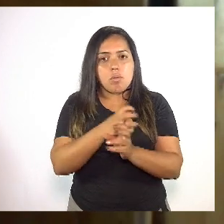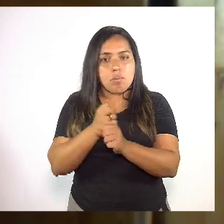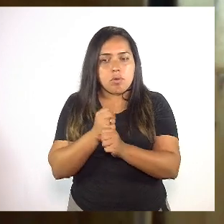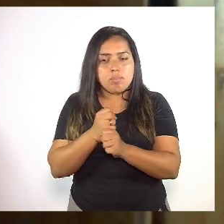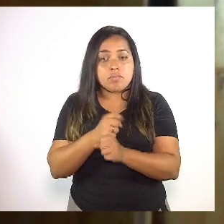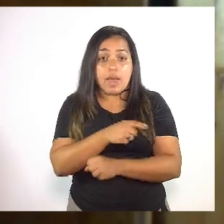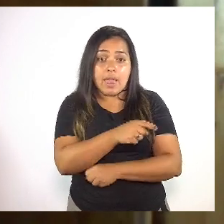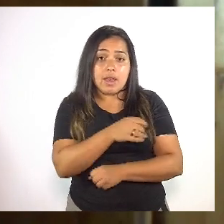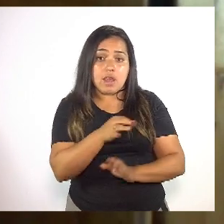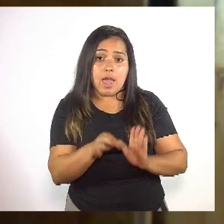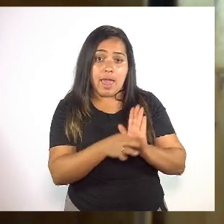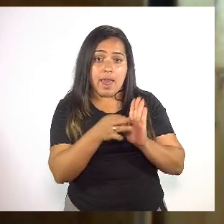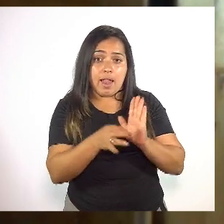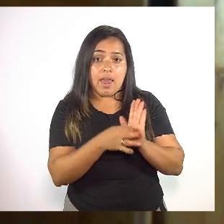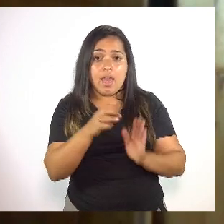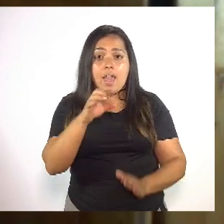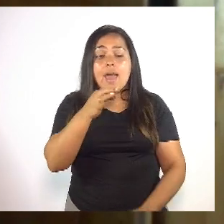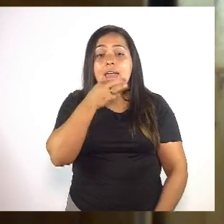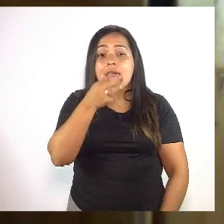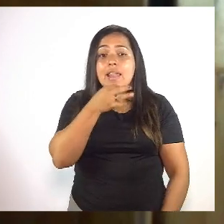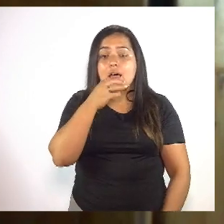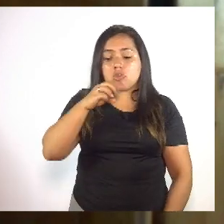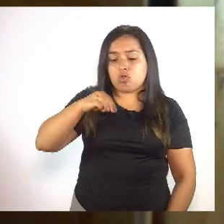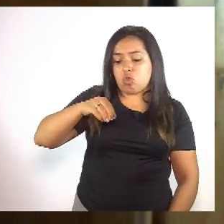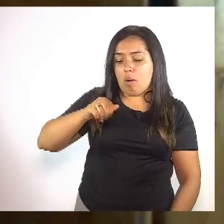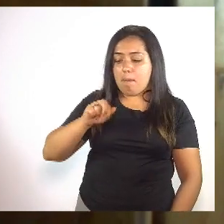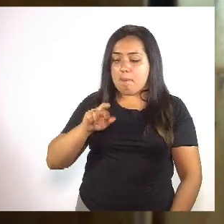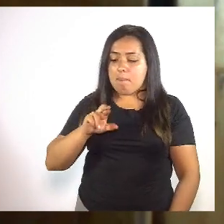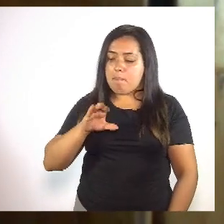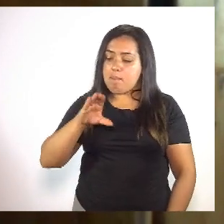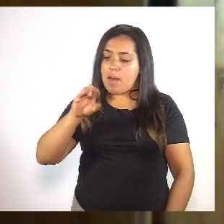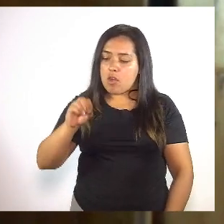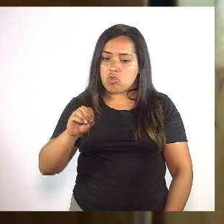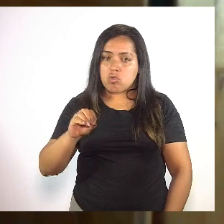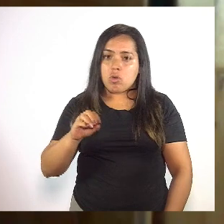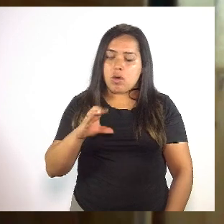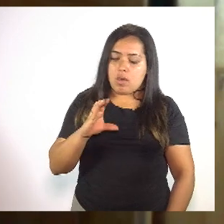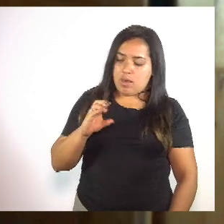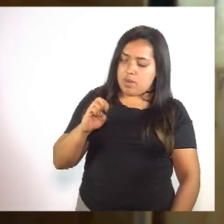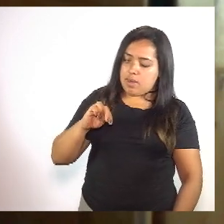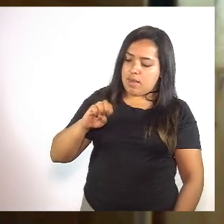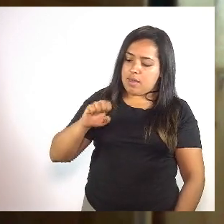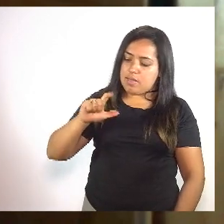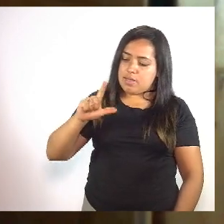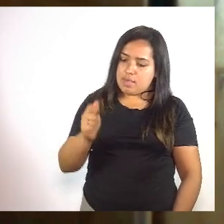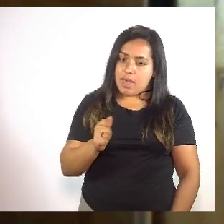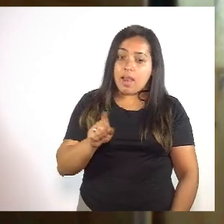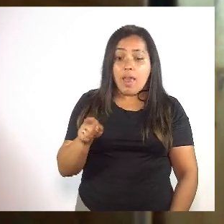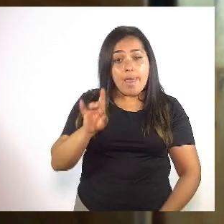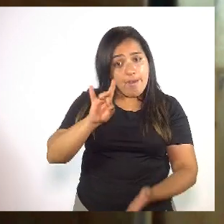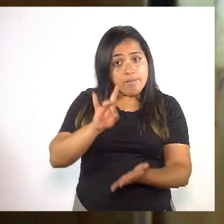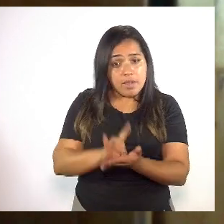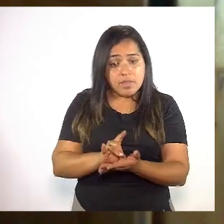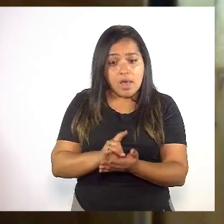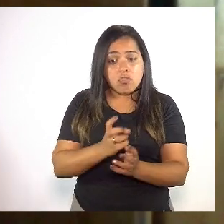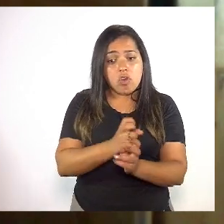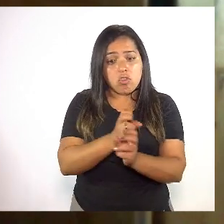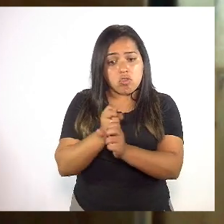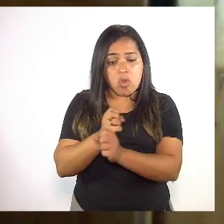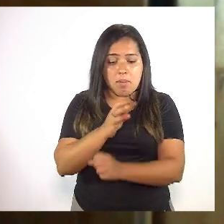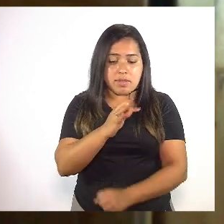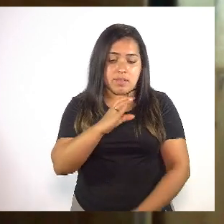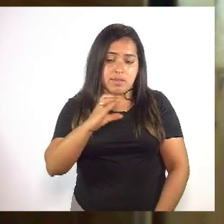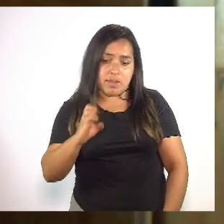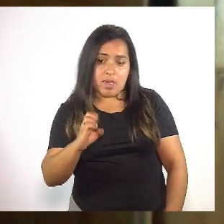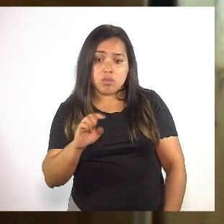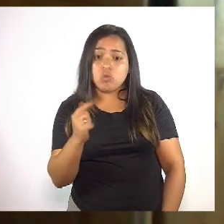relator, deputado Márcio Canella. E, realmente, as contas do Tribunal de